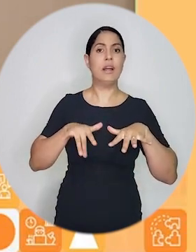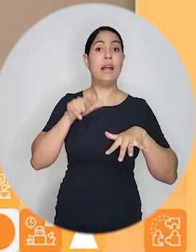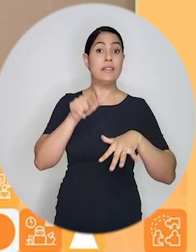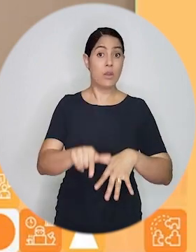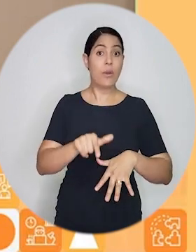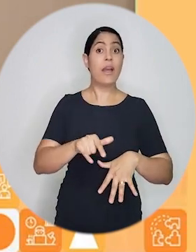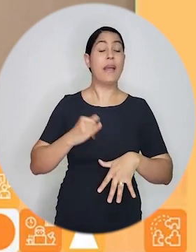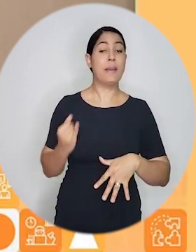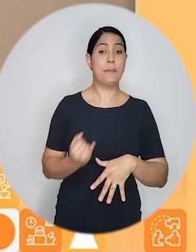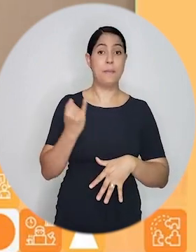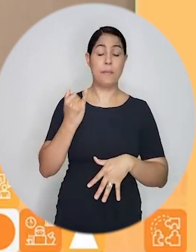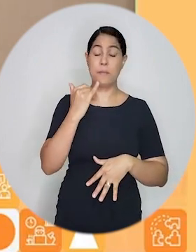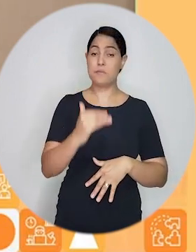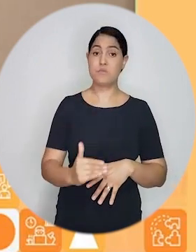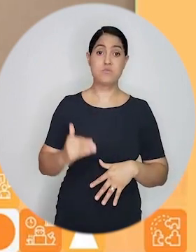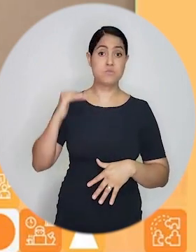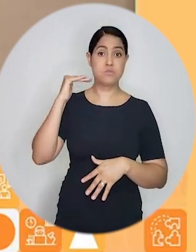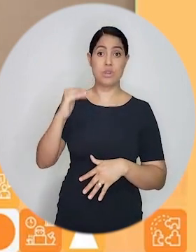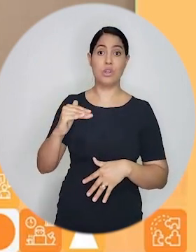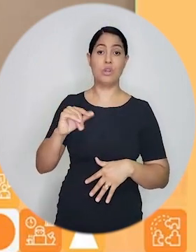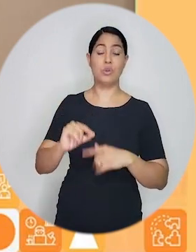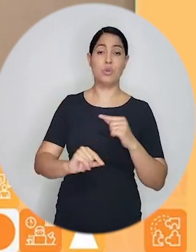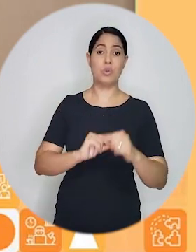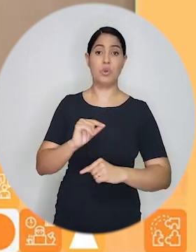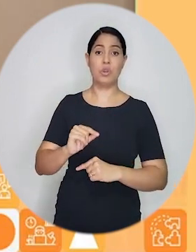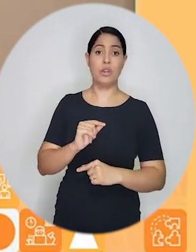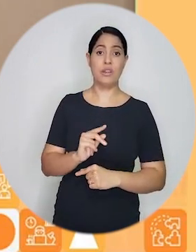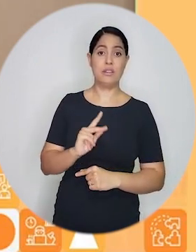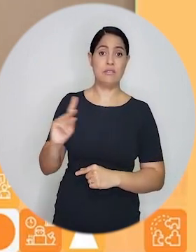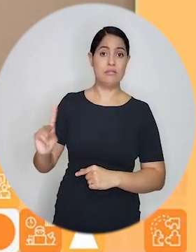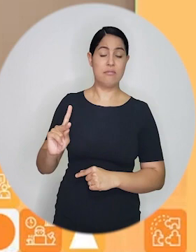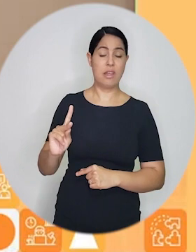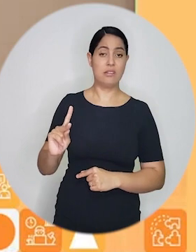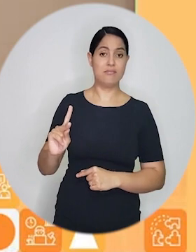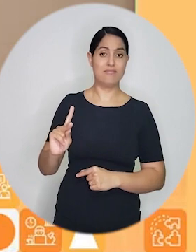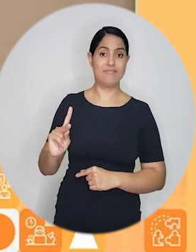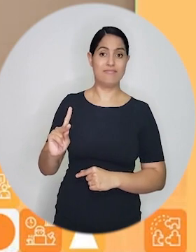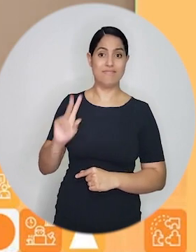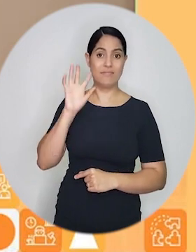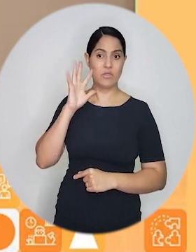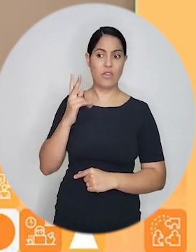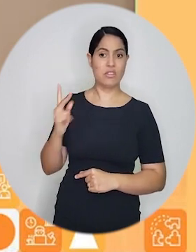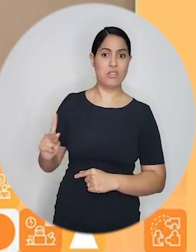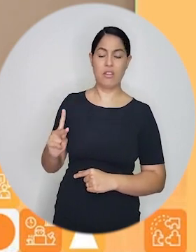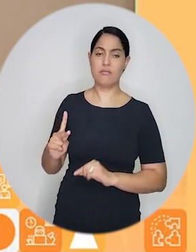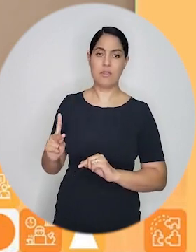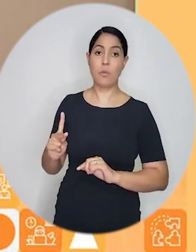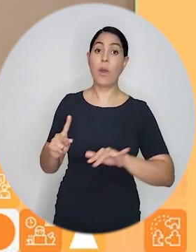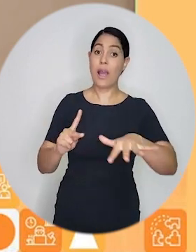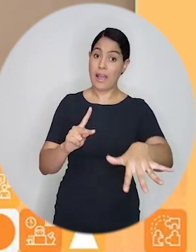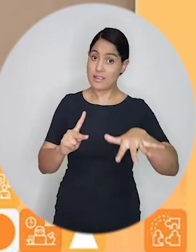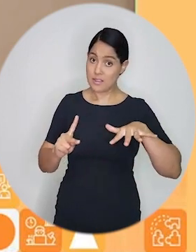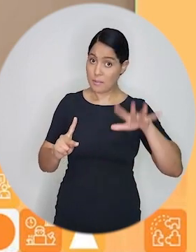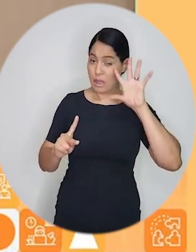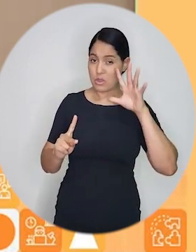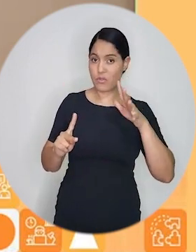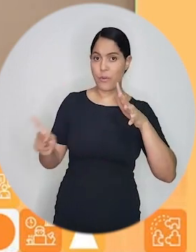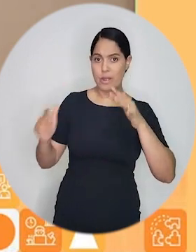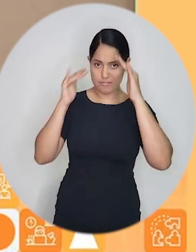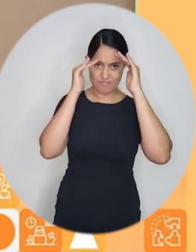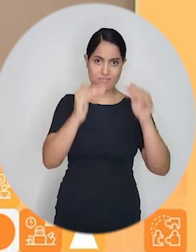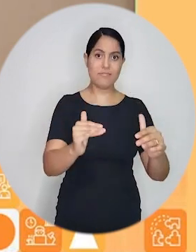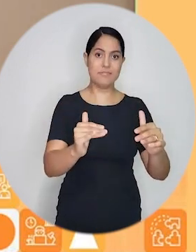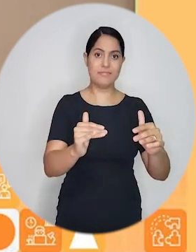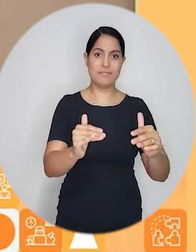Então, portanto, ela é superior, inclusive, até às próprias deliberações do síndico. Ele precisa acatar as decisões